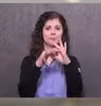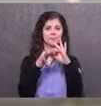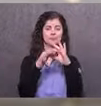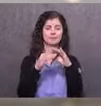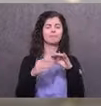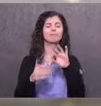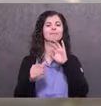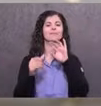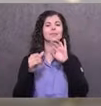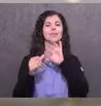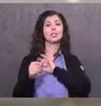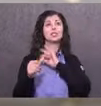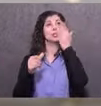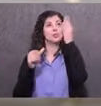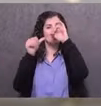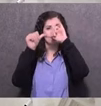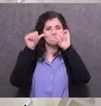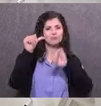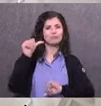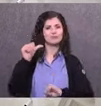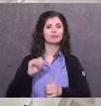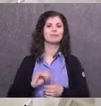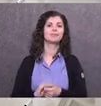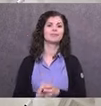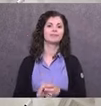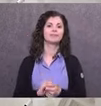Palavra do Senhor.